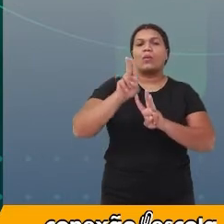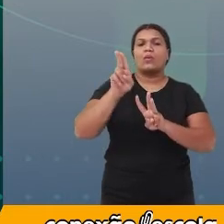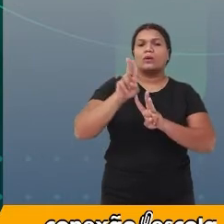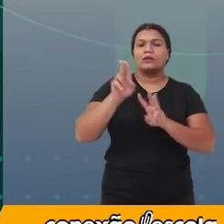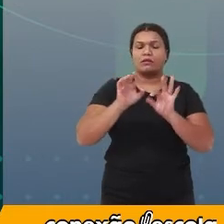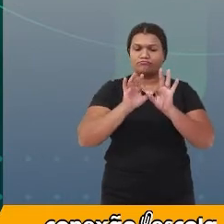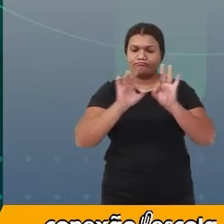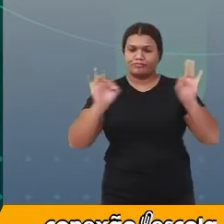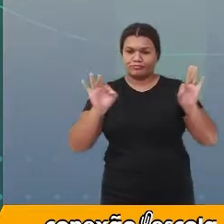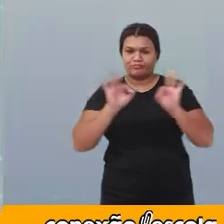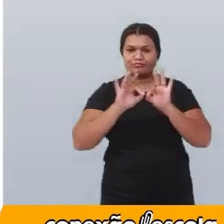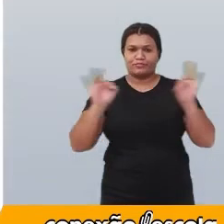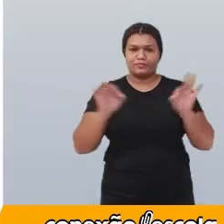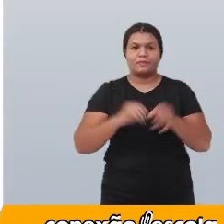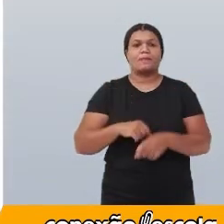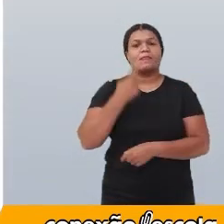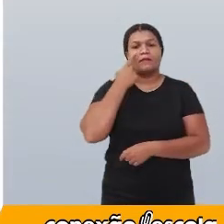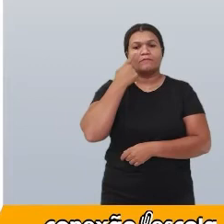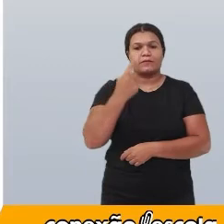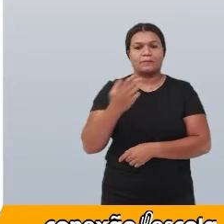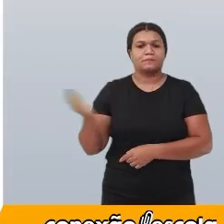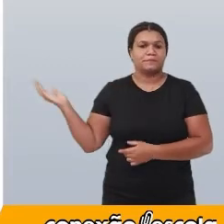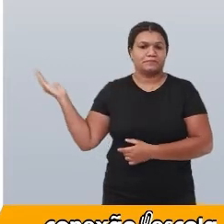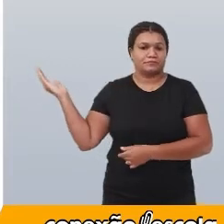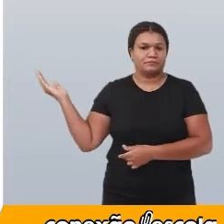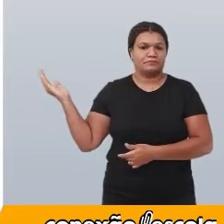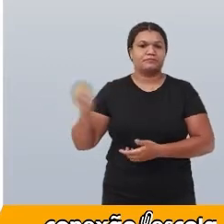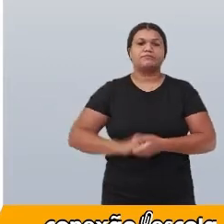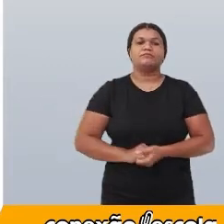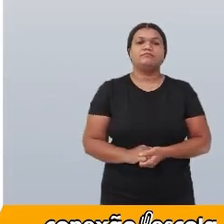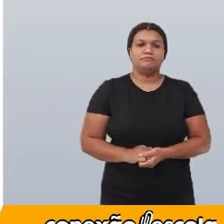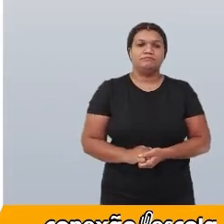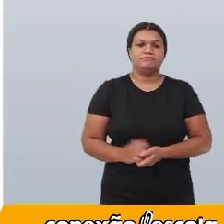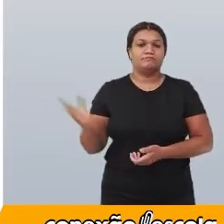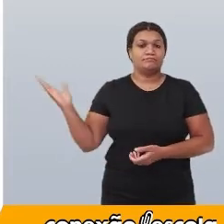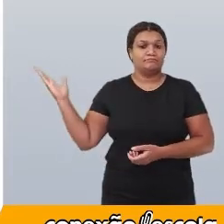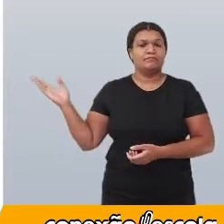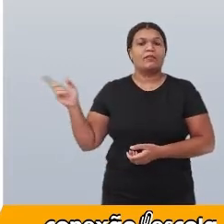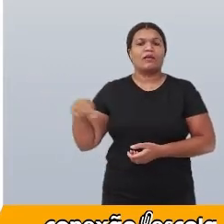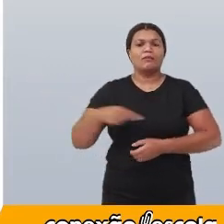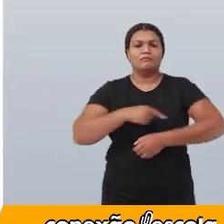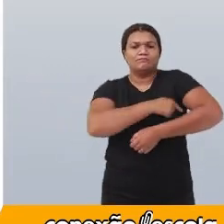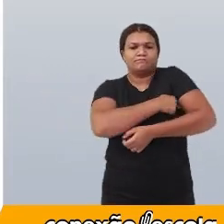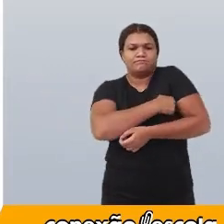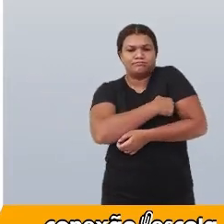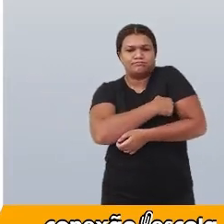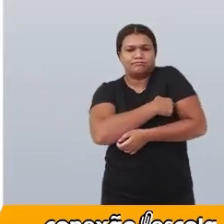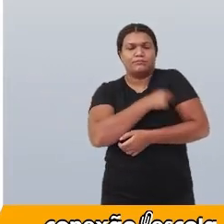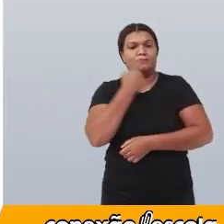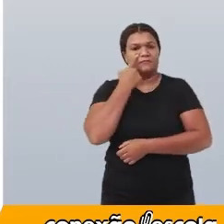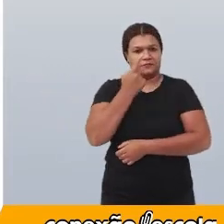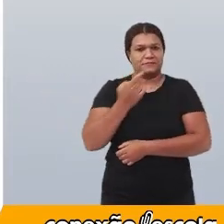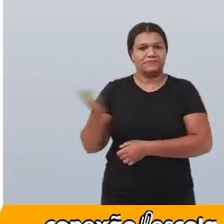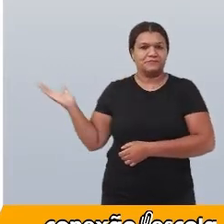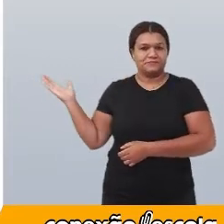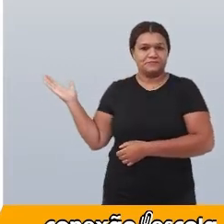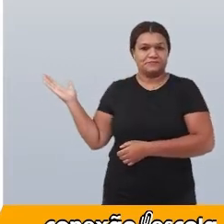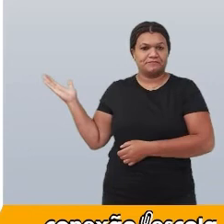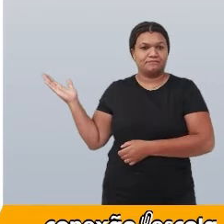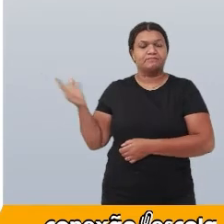de medida. Observe essa cena. Esse é um termômetro. Está medindo